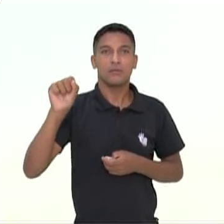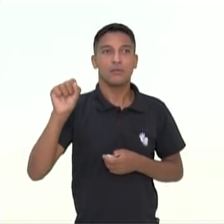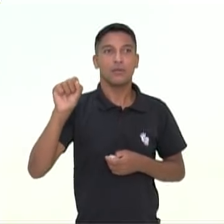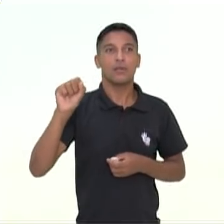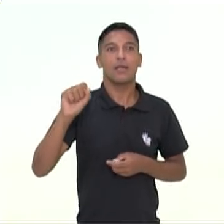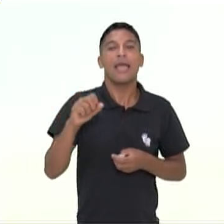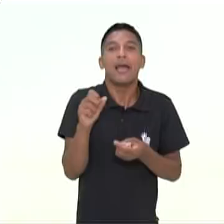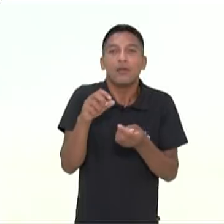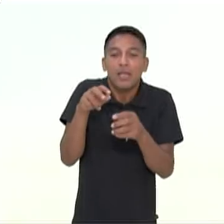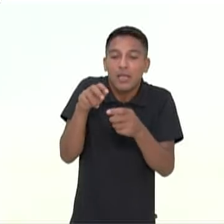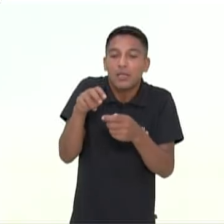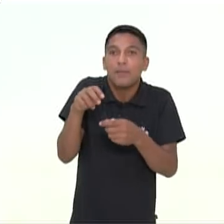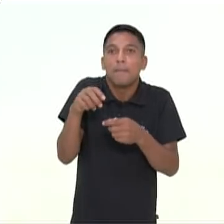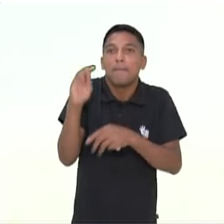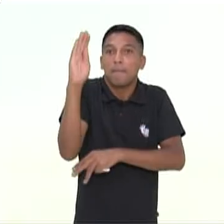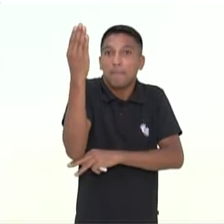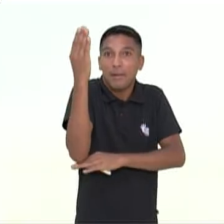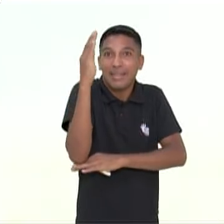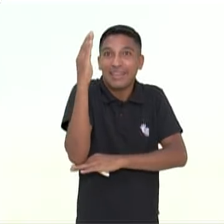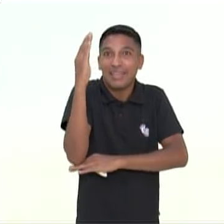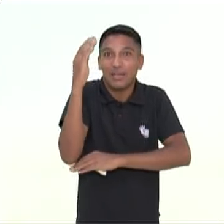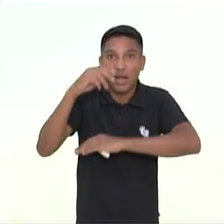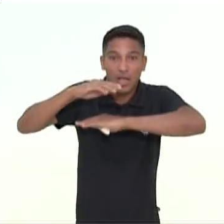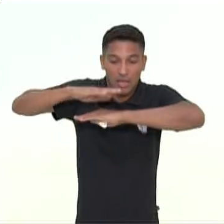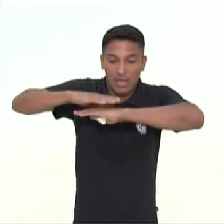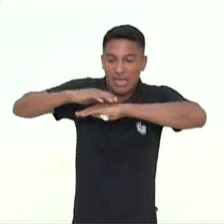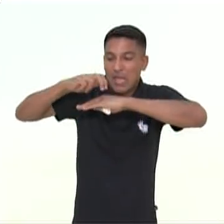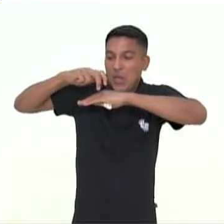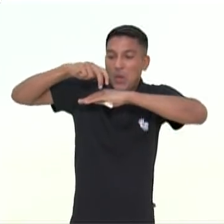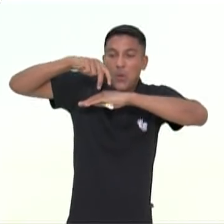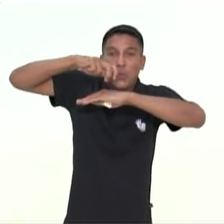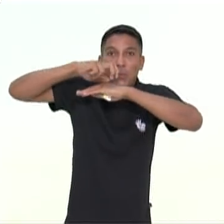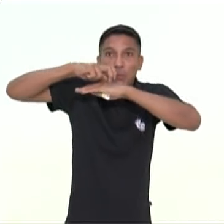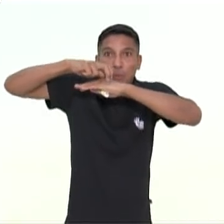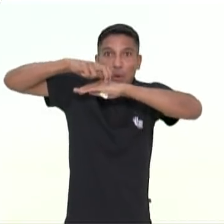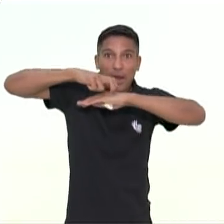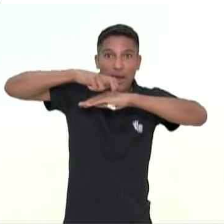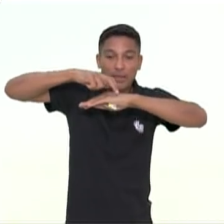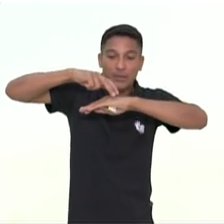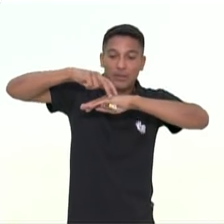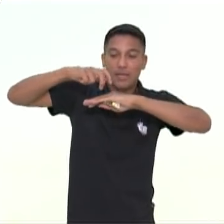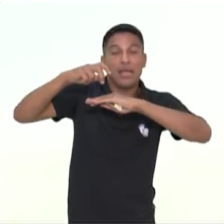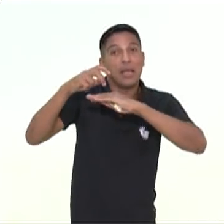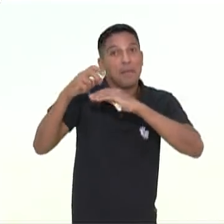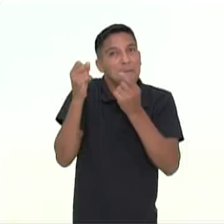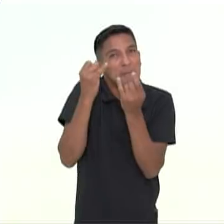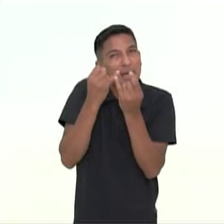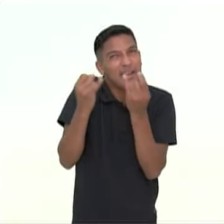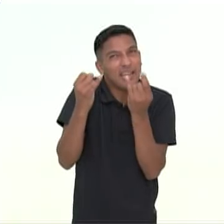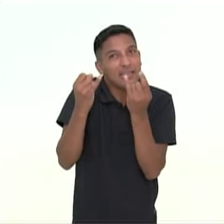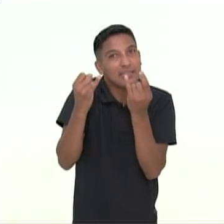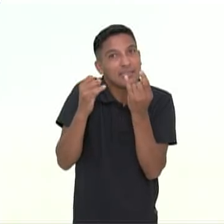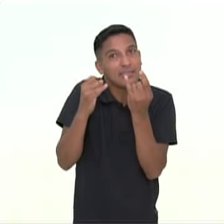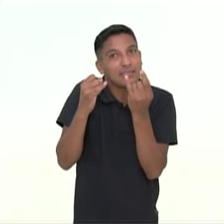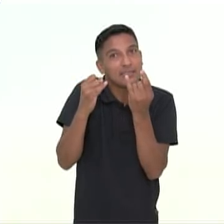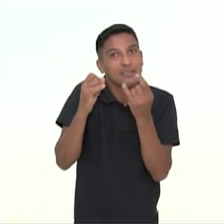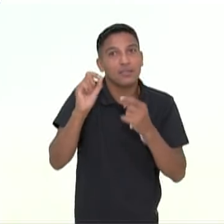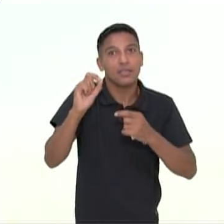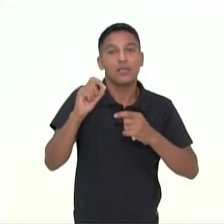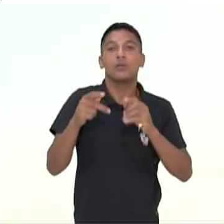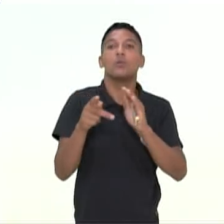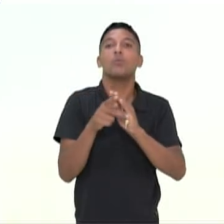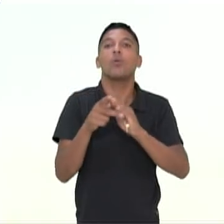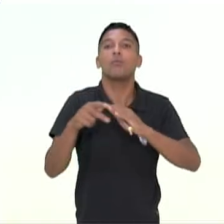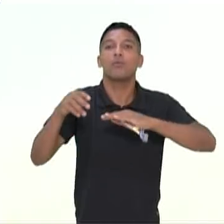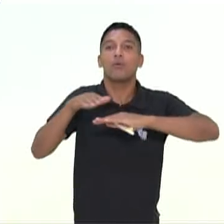joelho apoiado na madeira e outro pé dando o impulso. Daí é até meio parecido com o nosso carrinho de